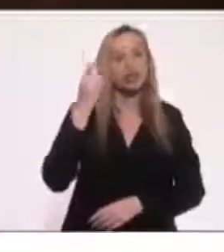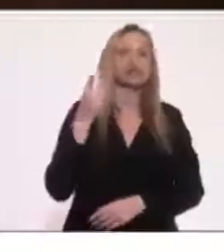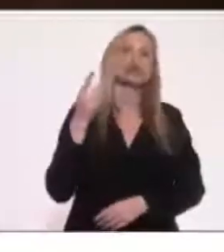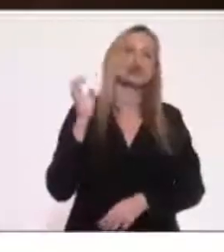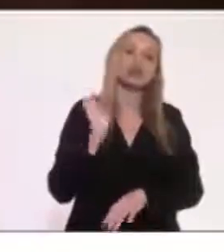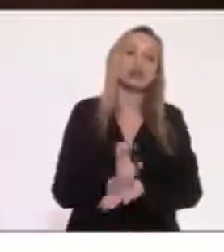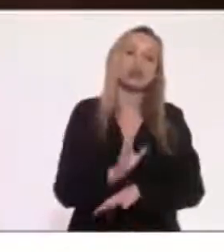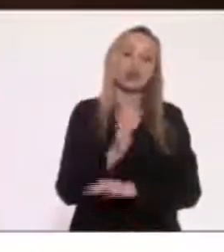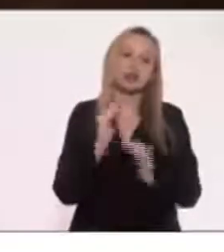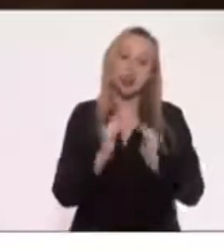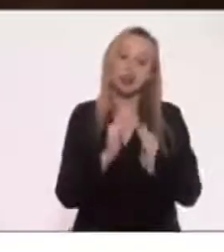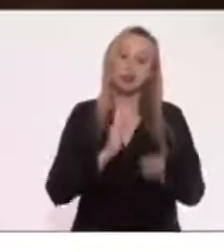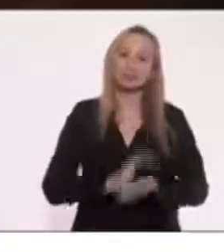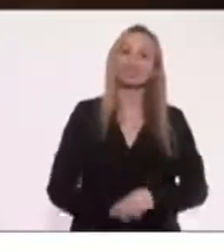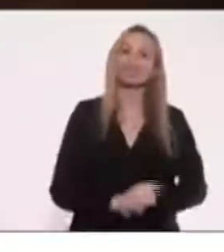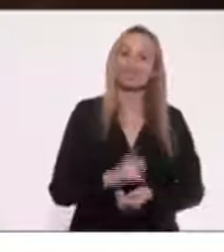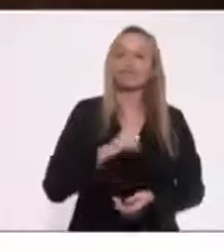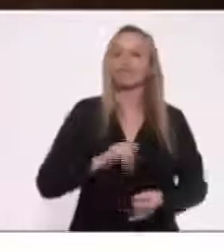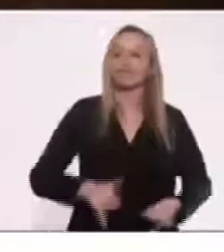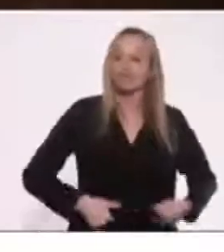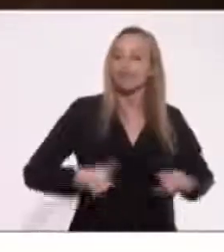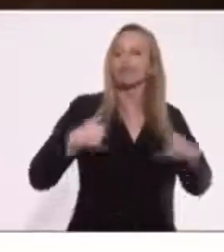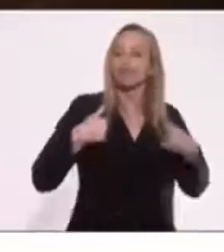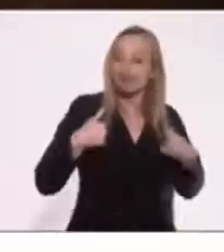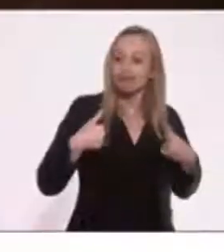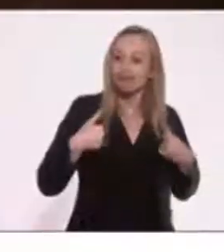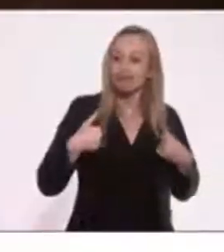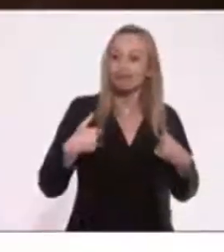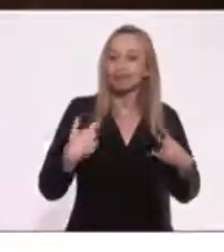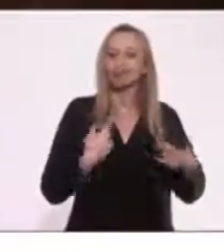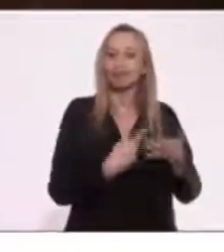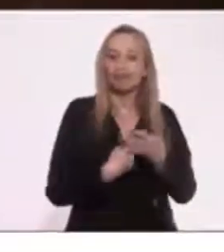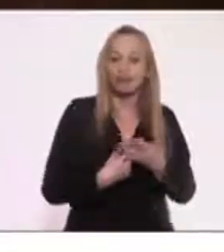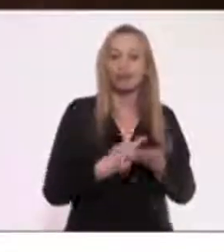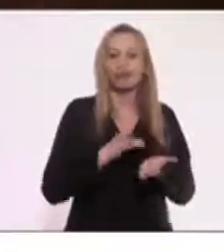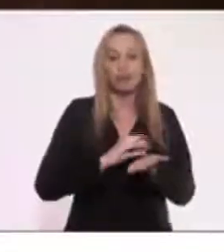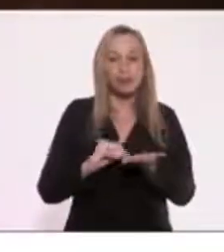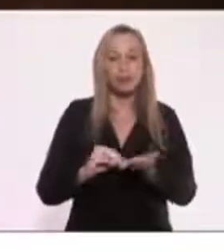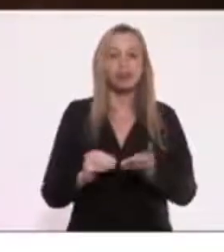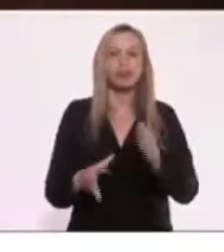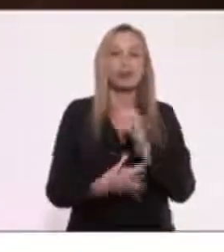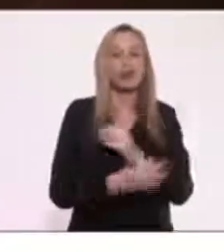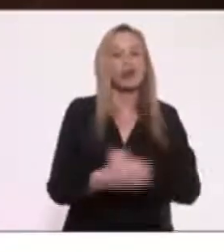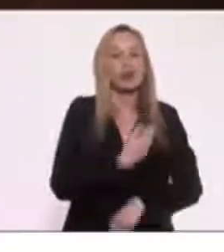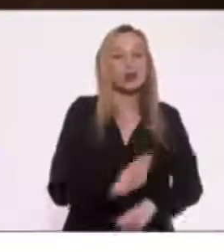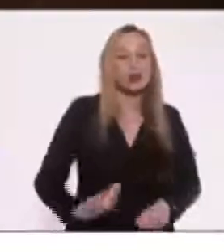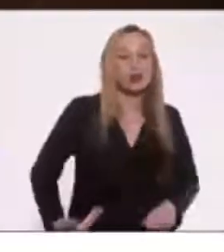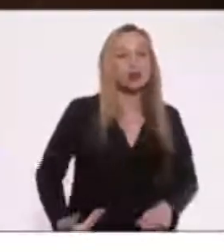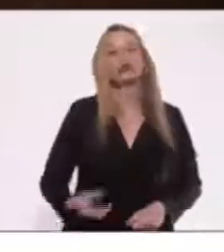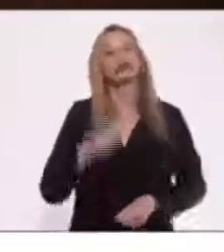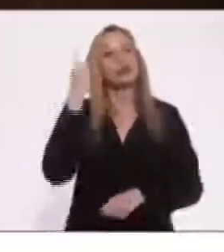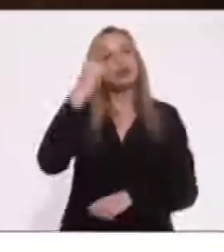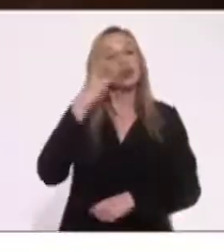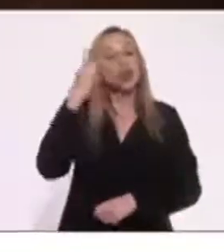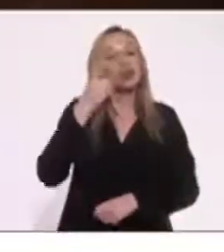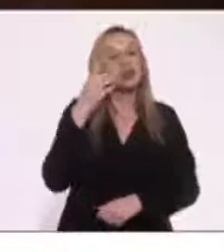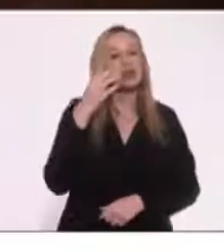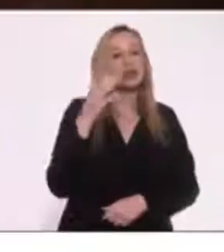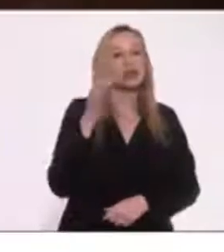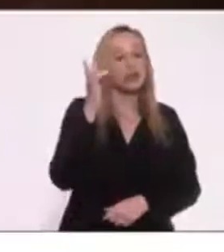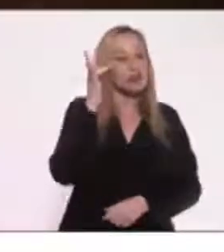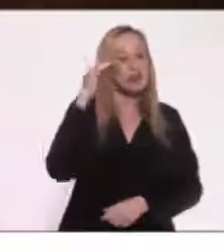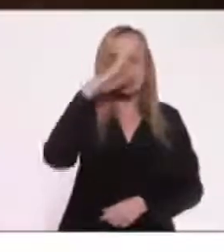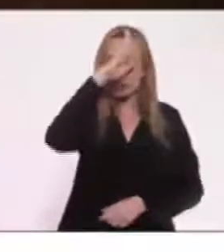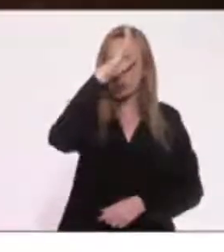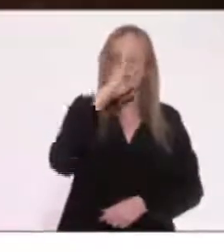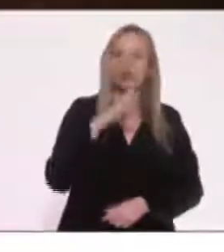casa. Então, eu tenho orgulho de defender as pautas, sobretudo as pautas da segurança pública. O deputado Flávio Bolsonaro, no seu mandato, e